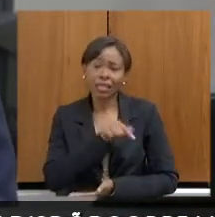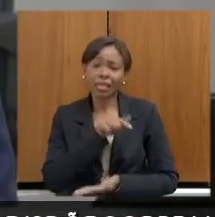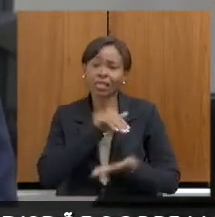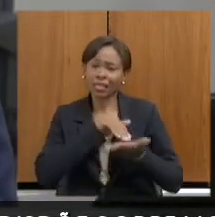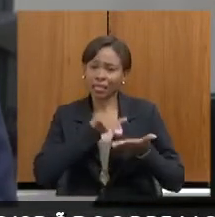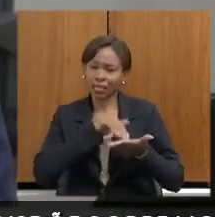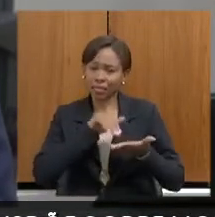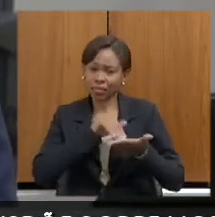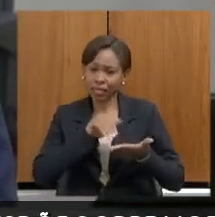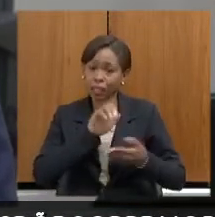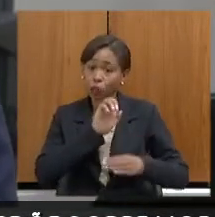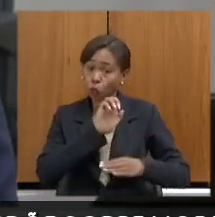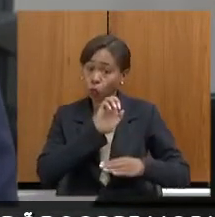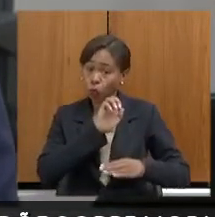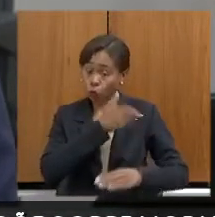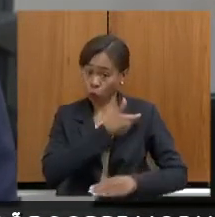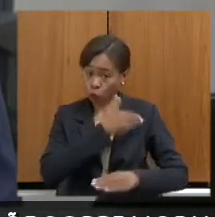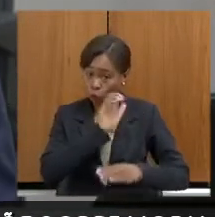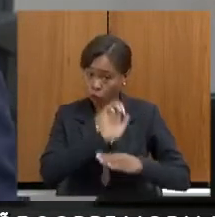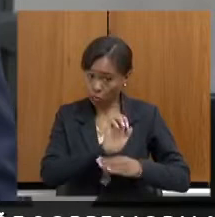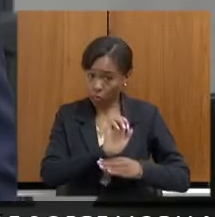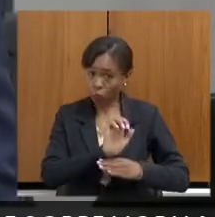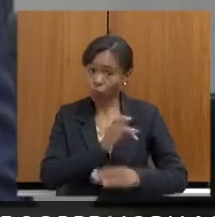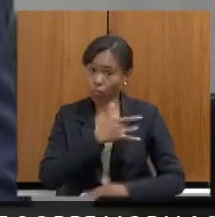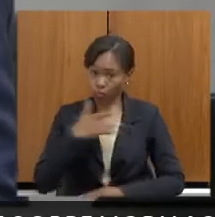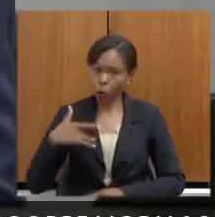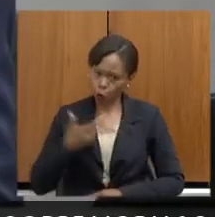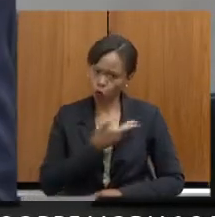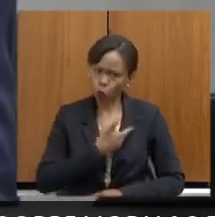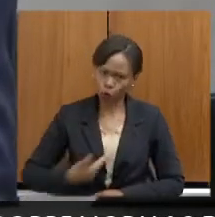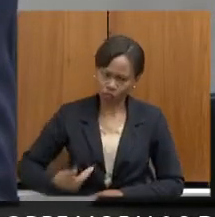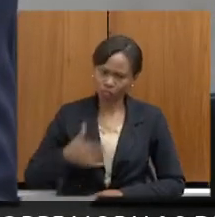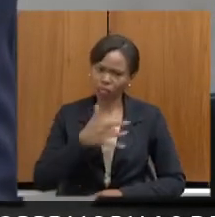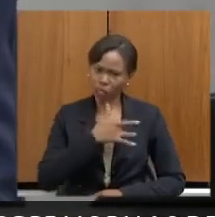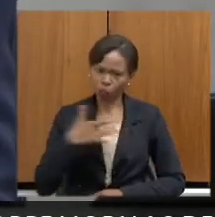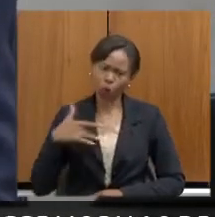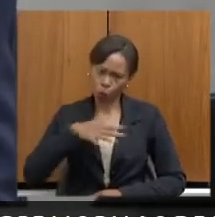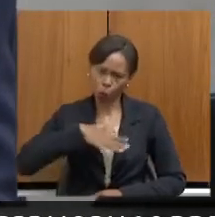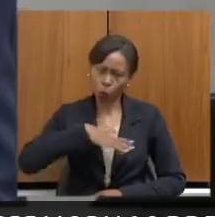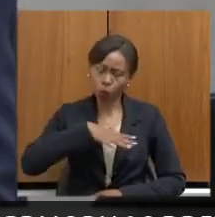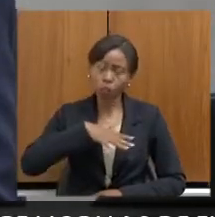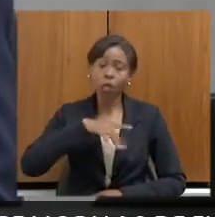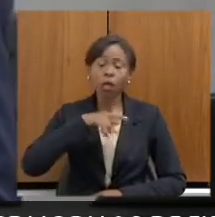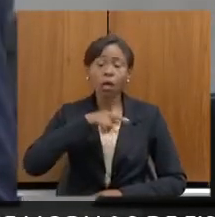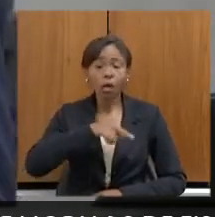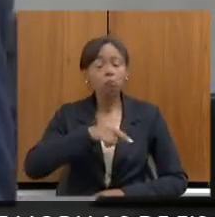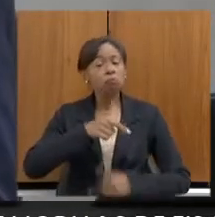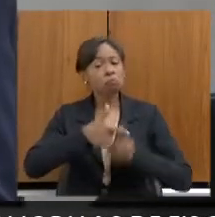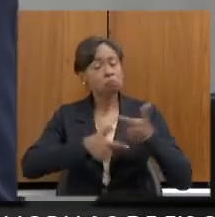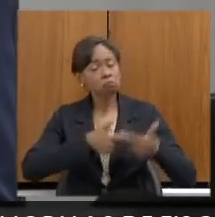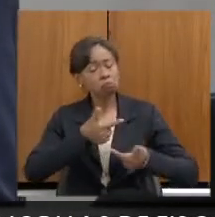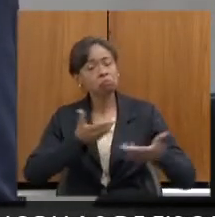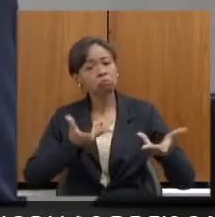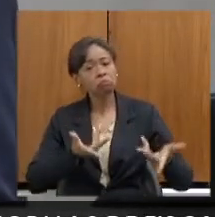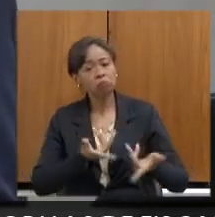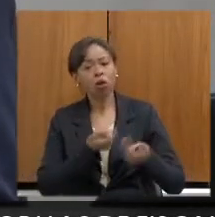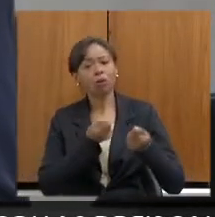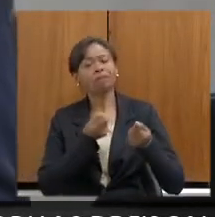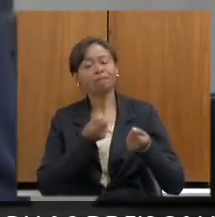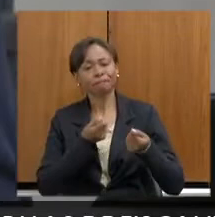Saúde tem feito esse trabalho pode no tecido como o governador quer o como o senhor quer